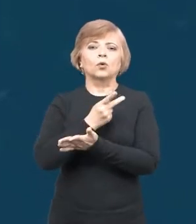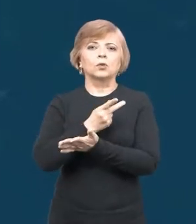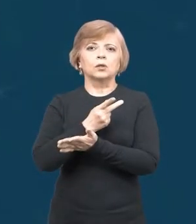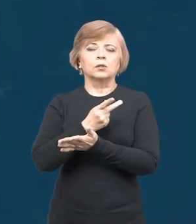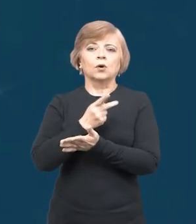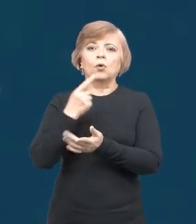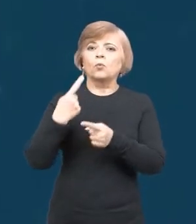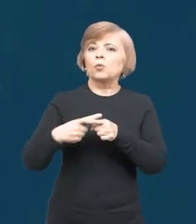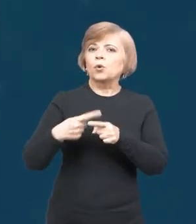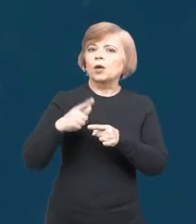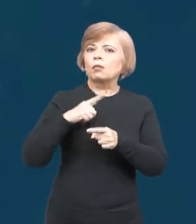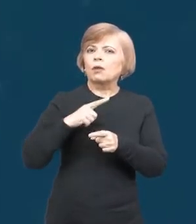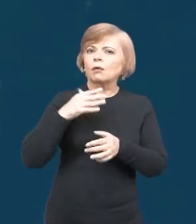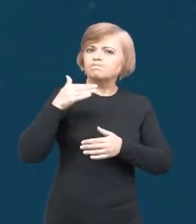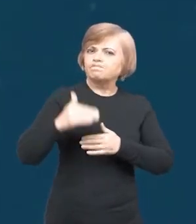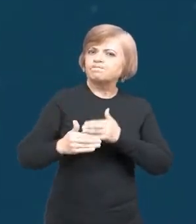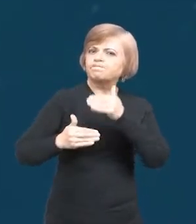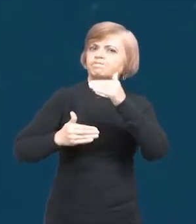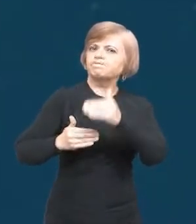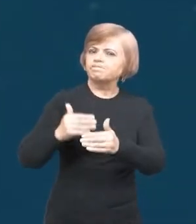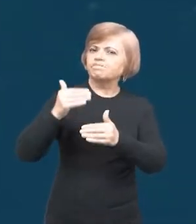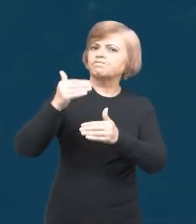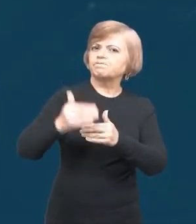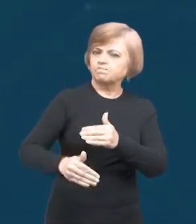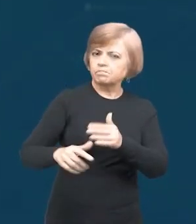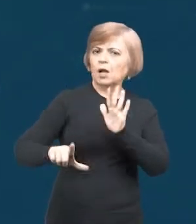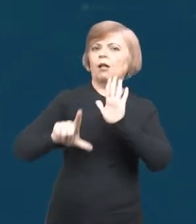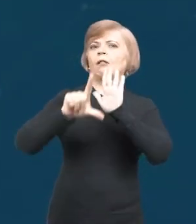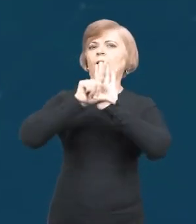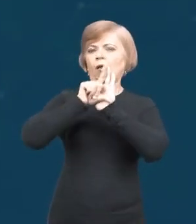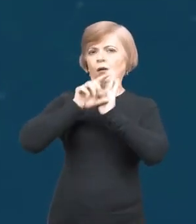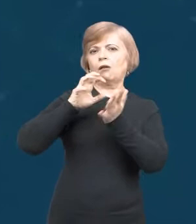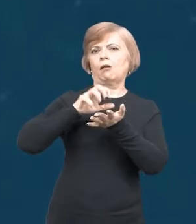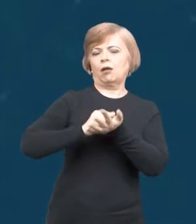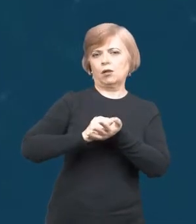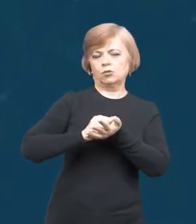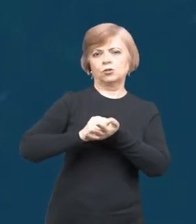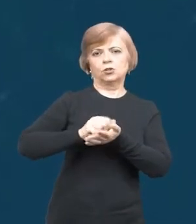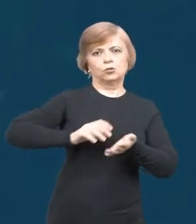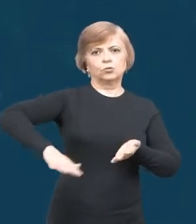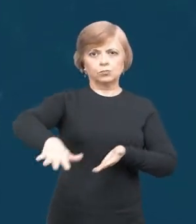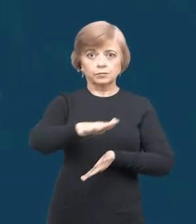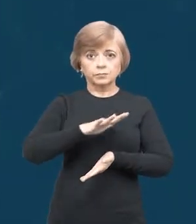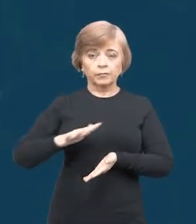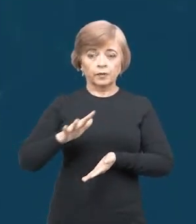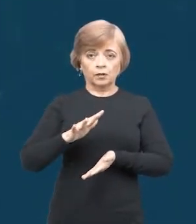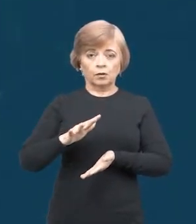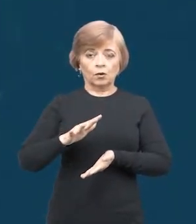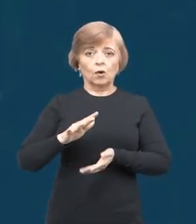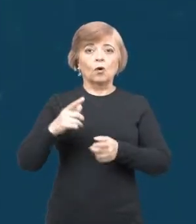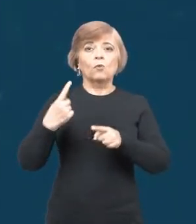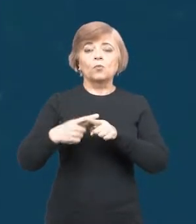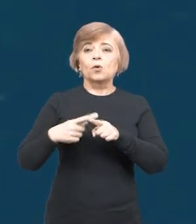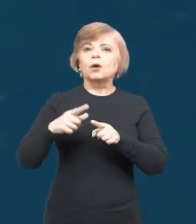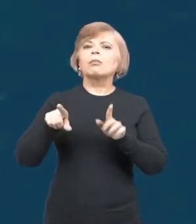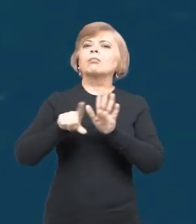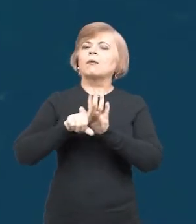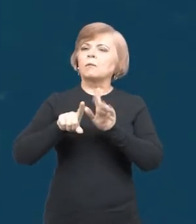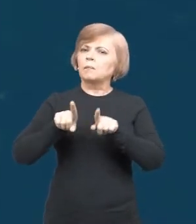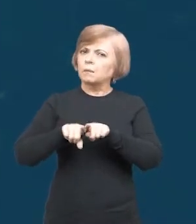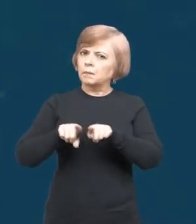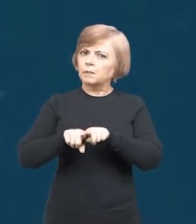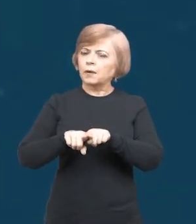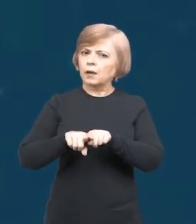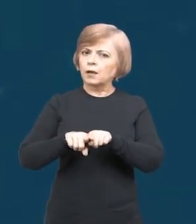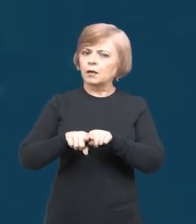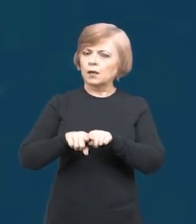Registros Públicos e pelo provimento número 28 de 2013 do CNJ e também pela